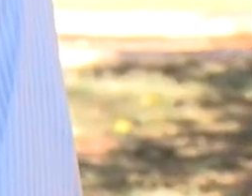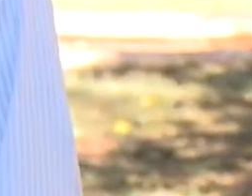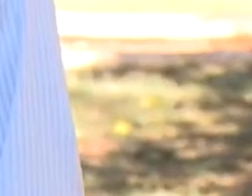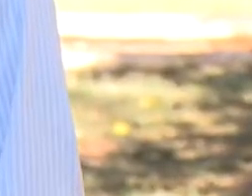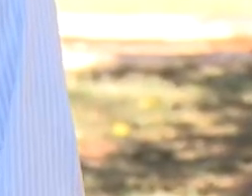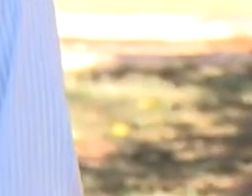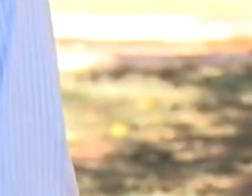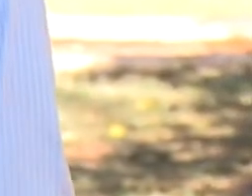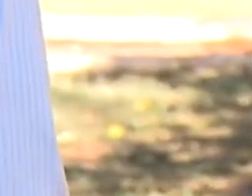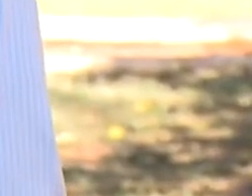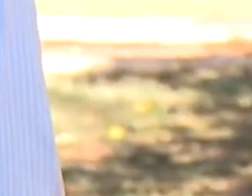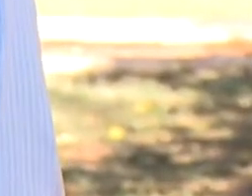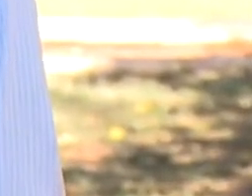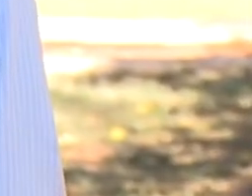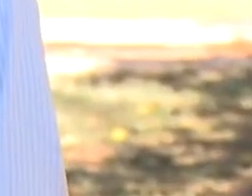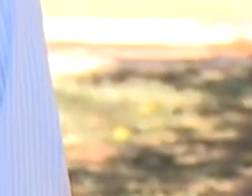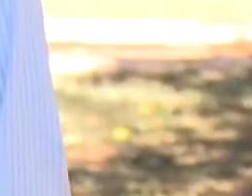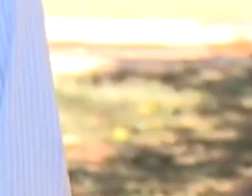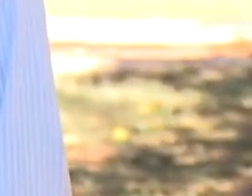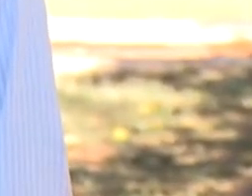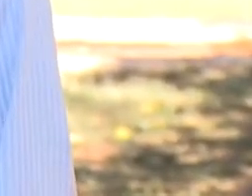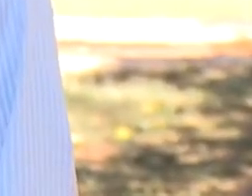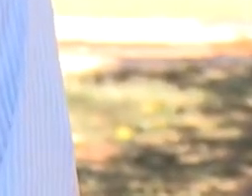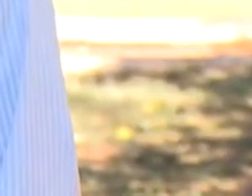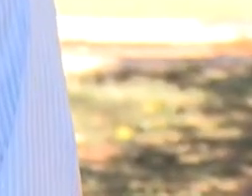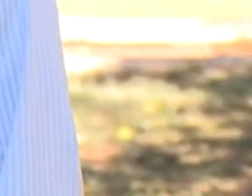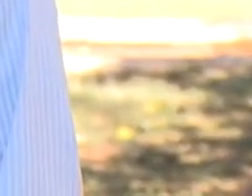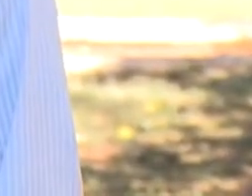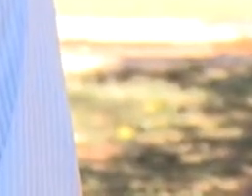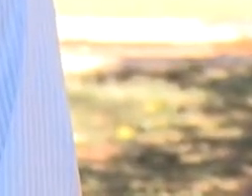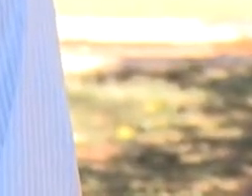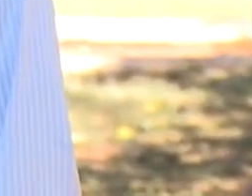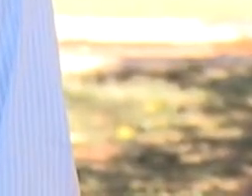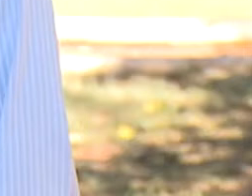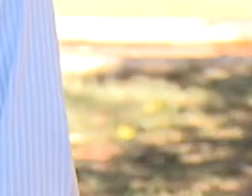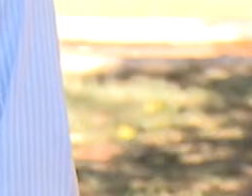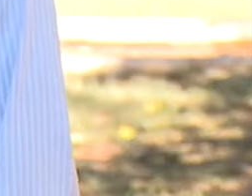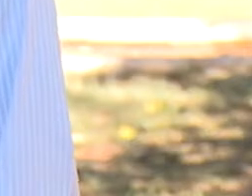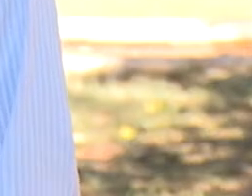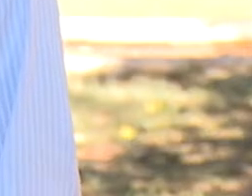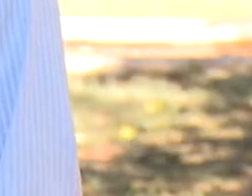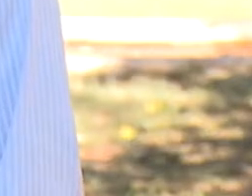que ensina, através de um método, né, a gente alcançar o nosso